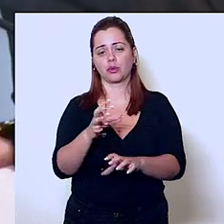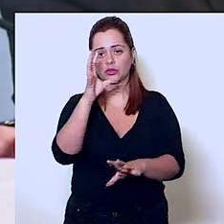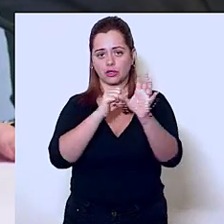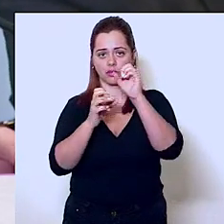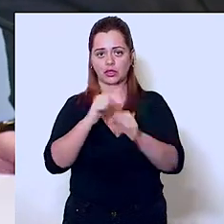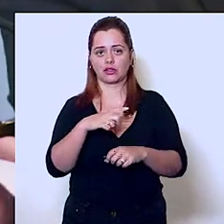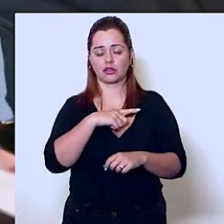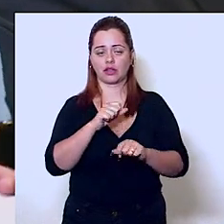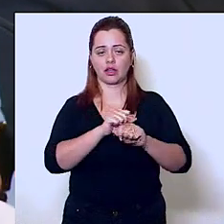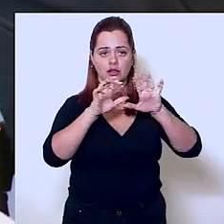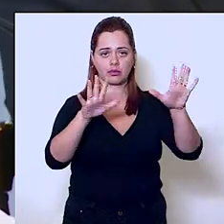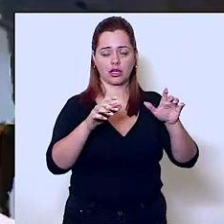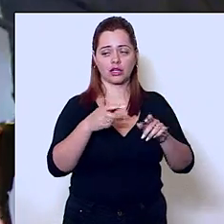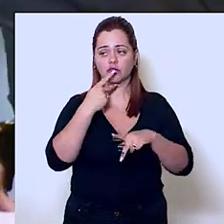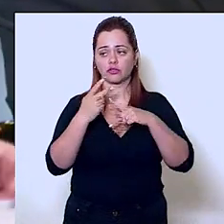um trecho